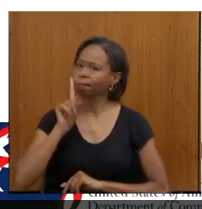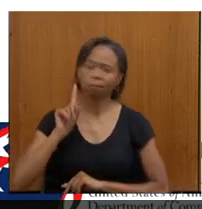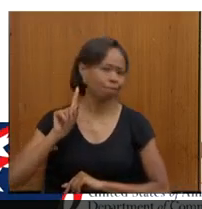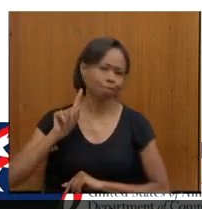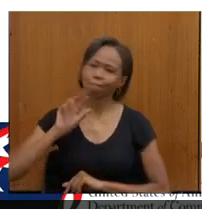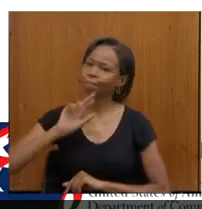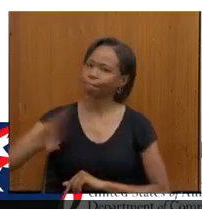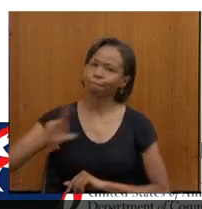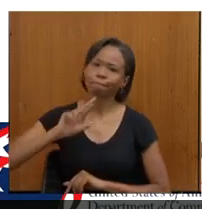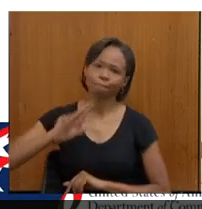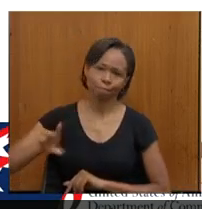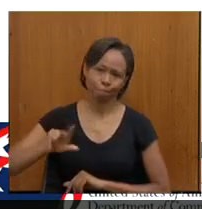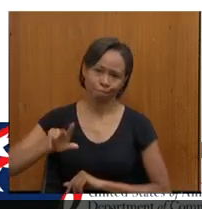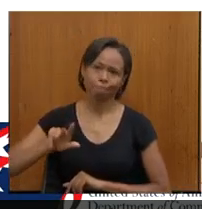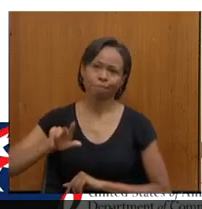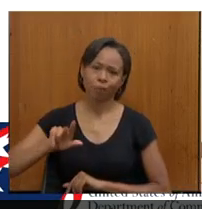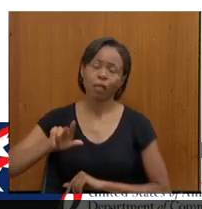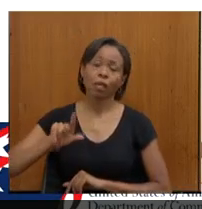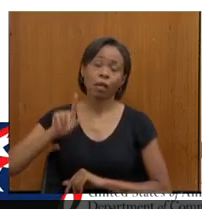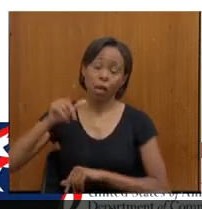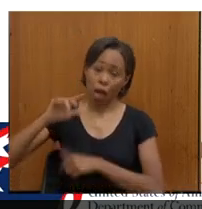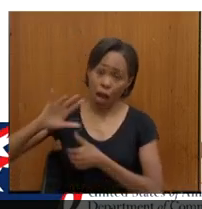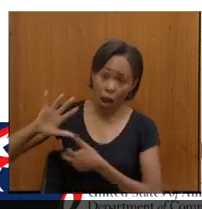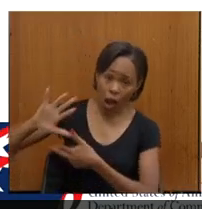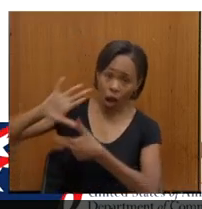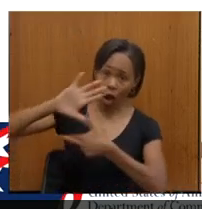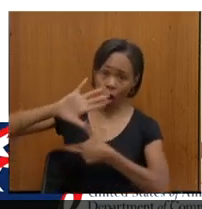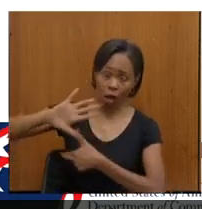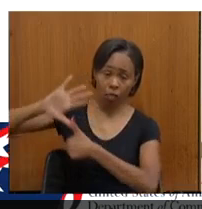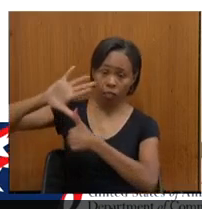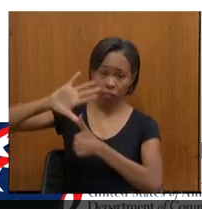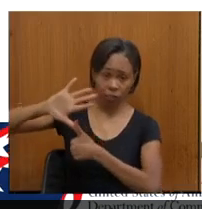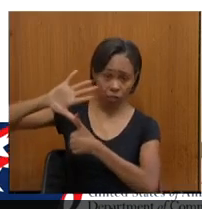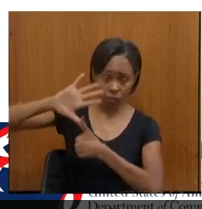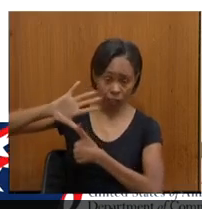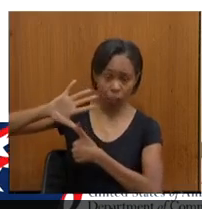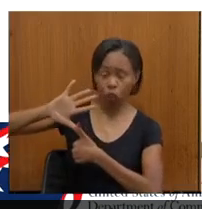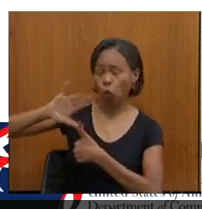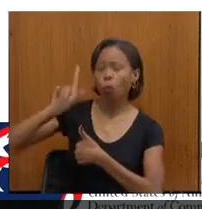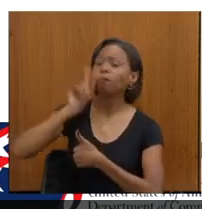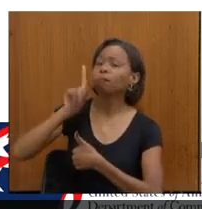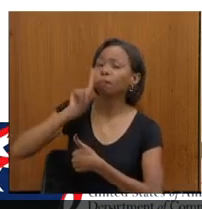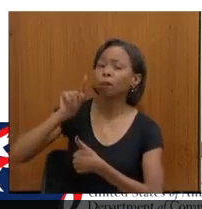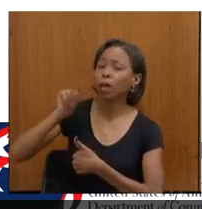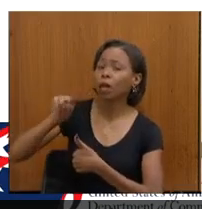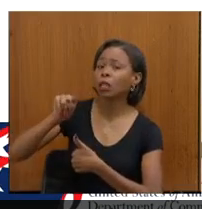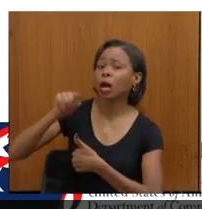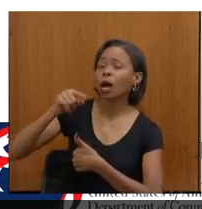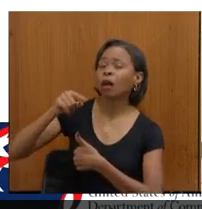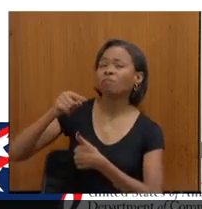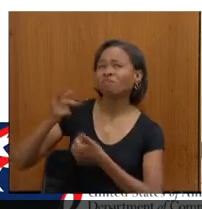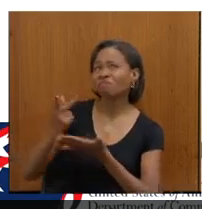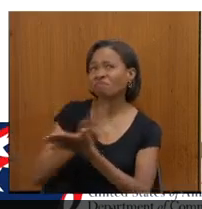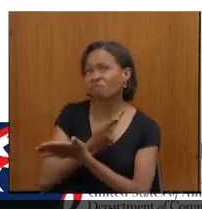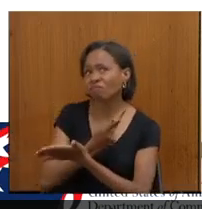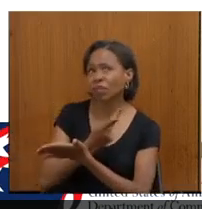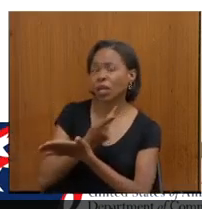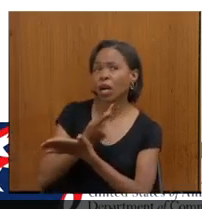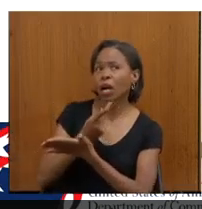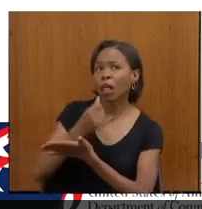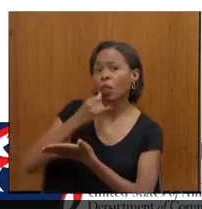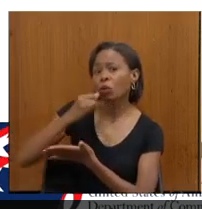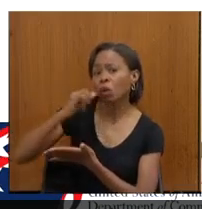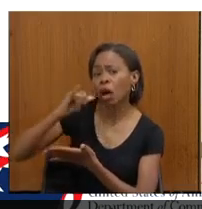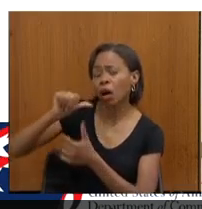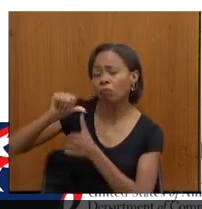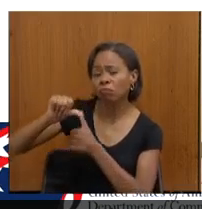o processo americano é de uma transformação da matriz energética daquelas que os animais